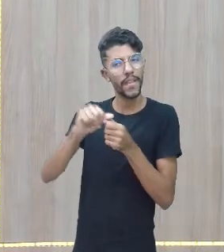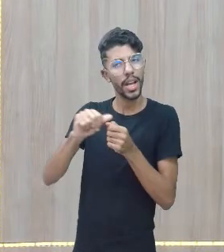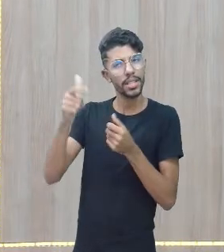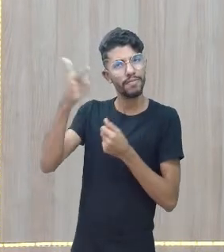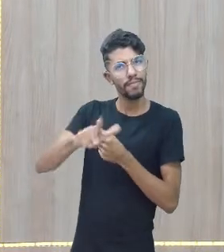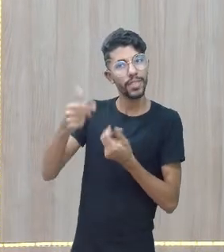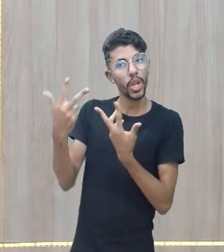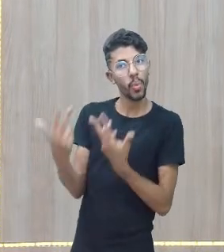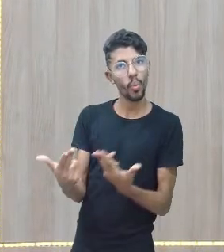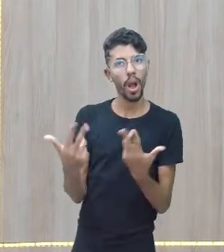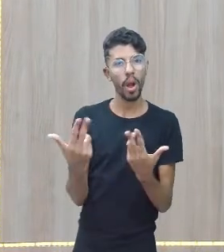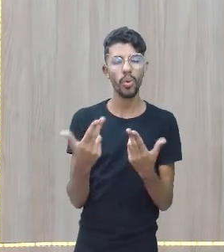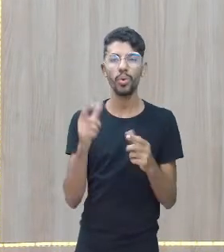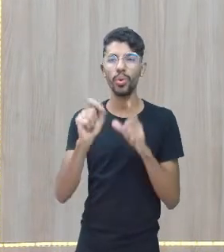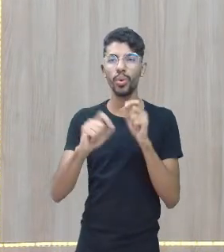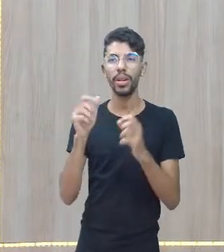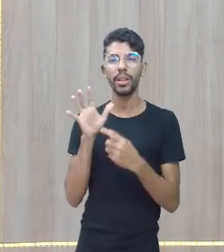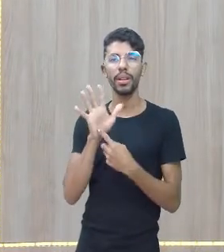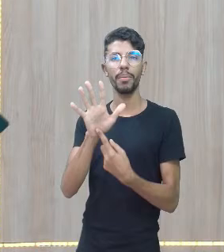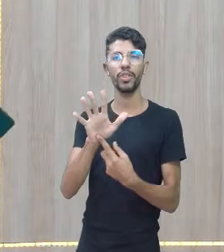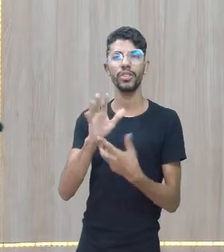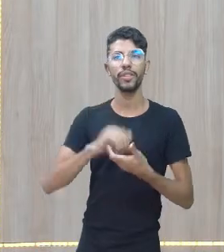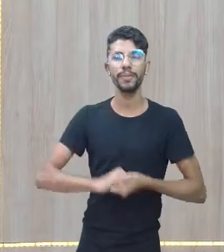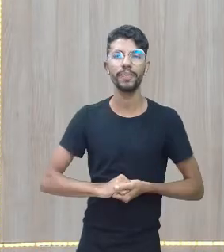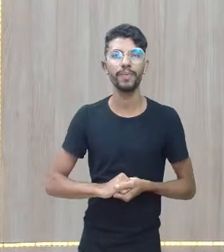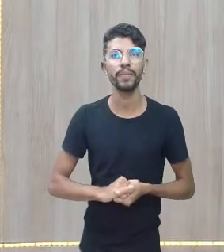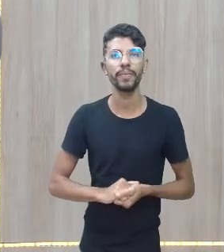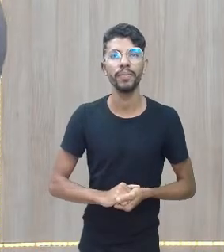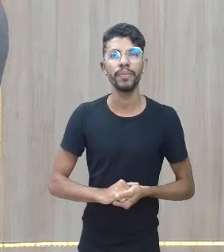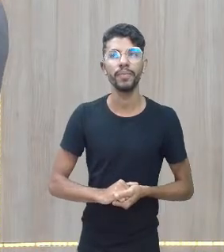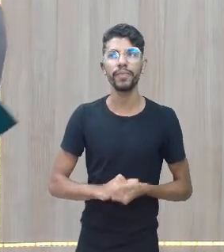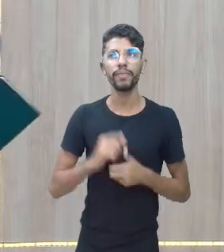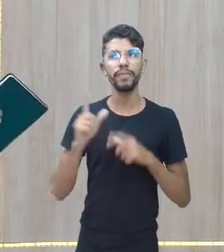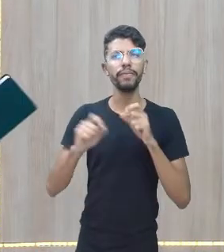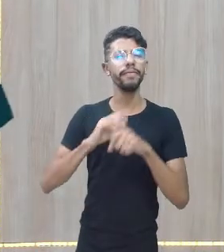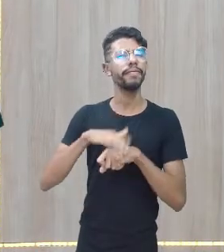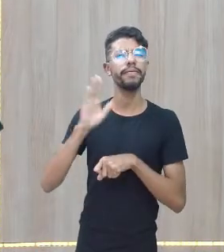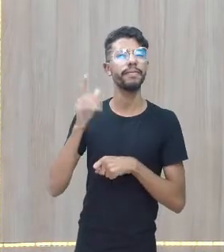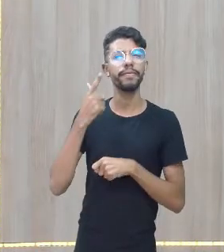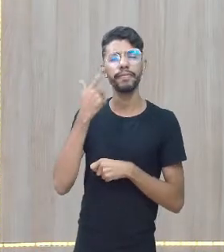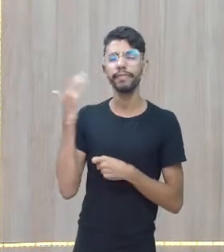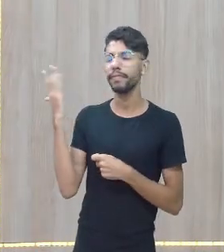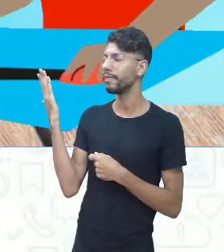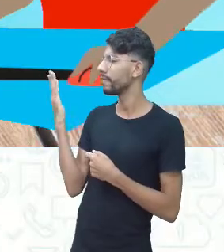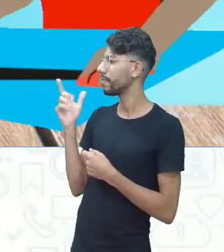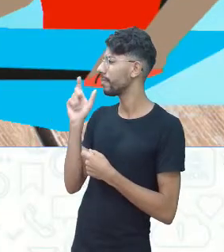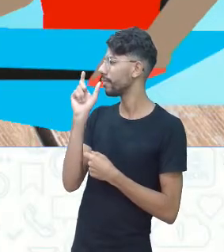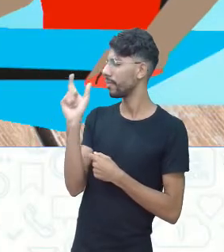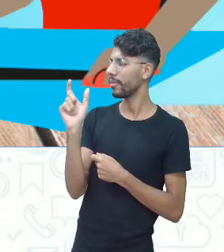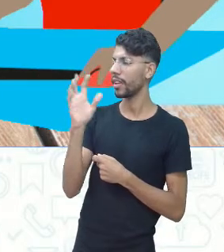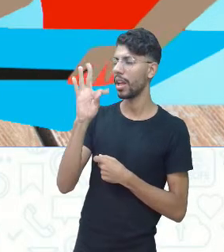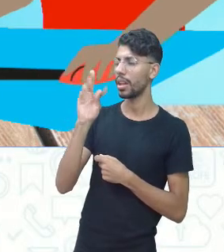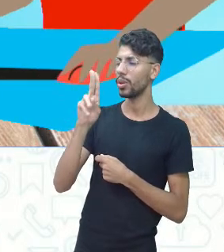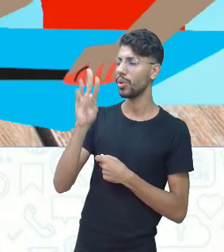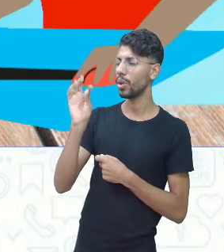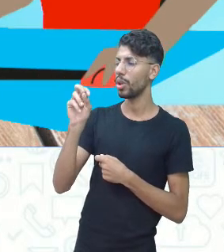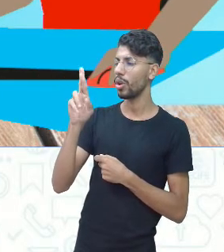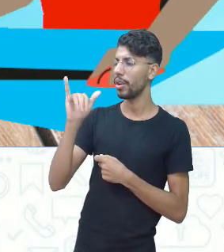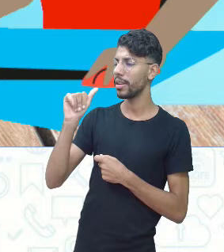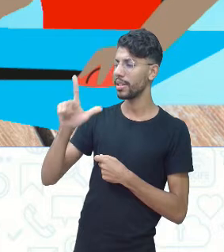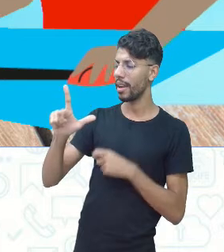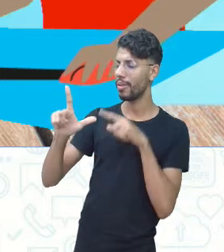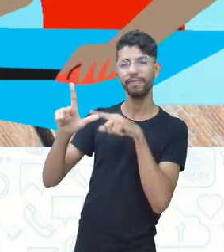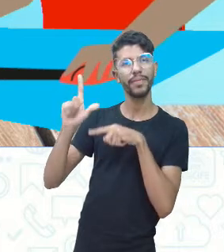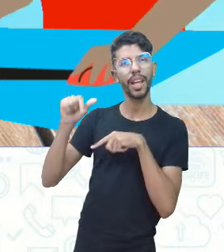sendo demonstrado ali, tá certo? O que mais? O termo tutorial é considerado uma